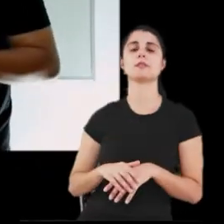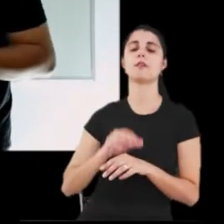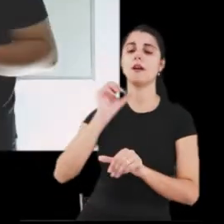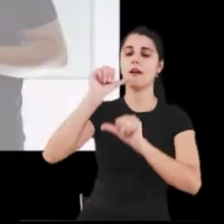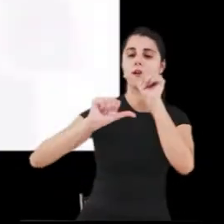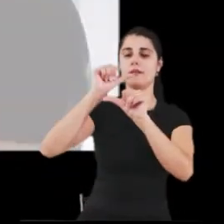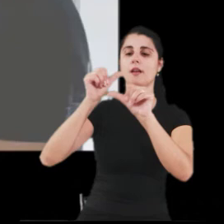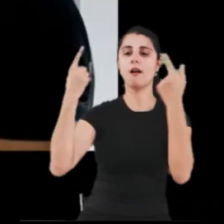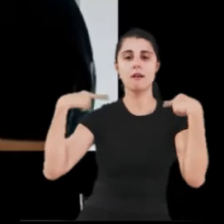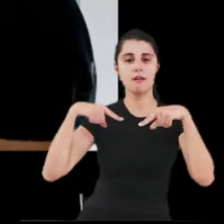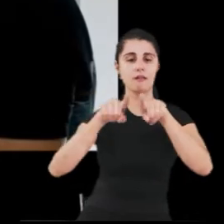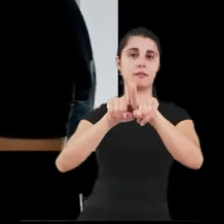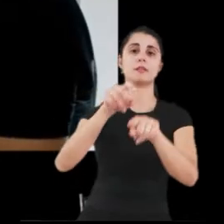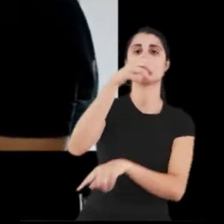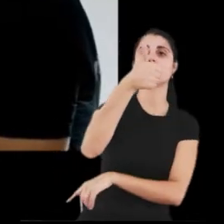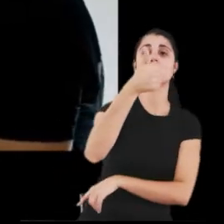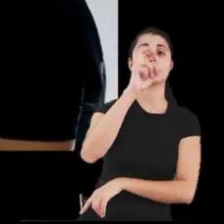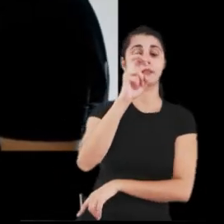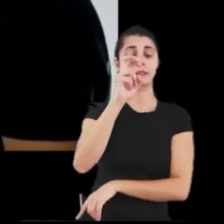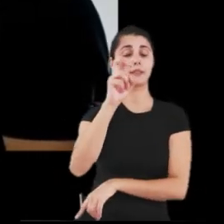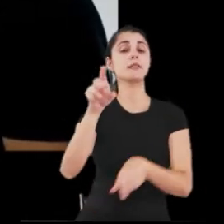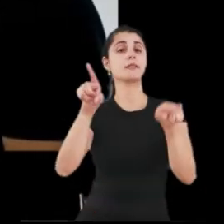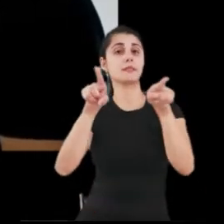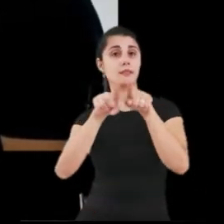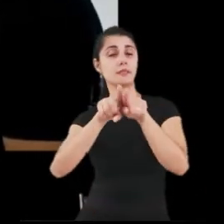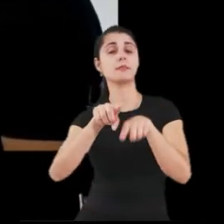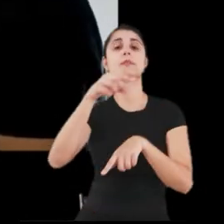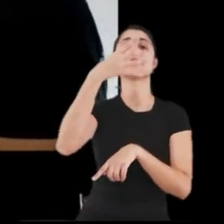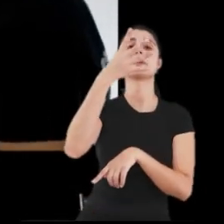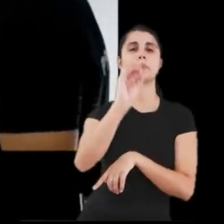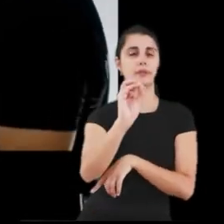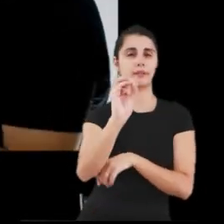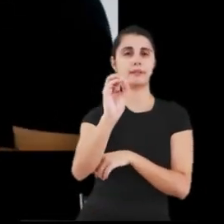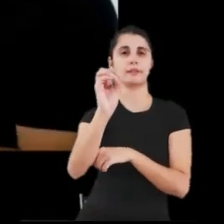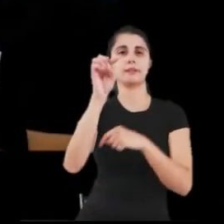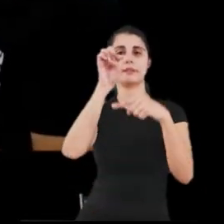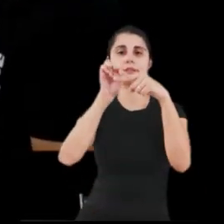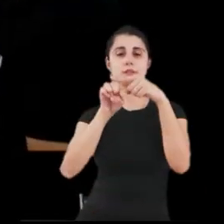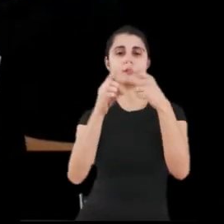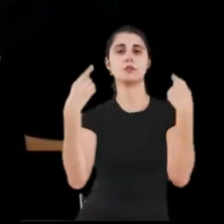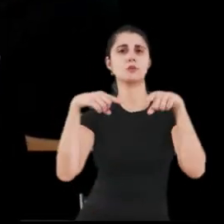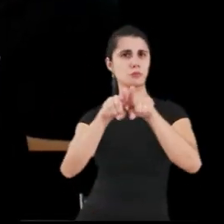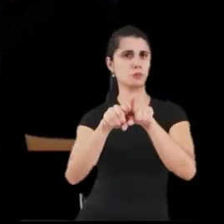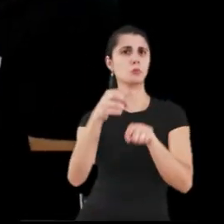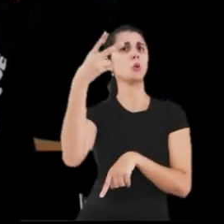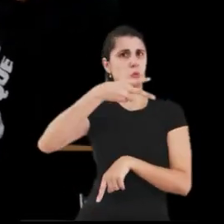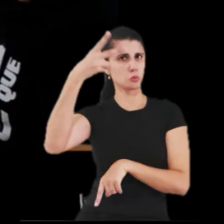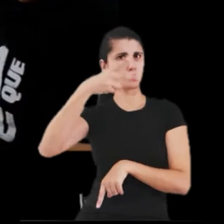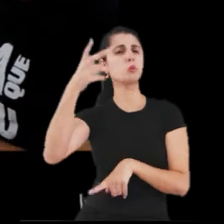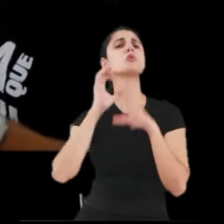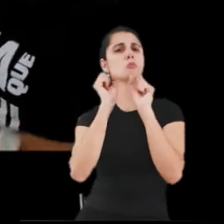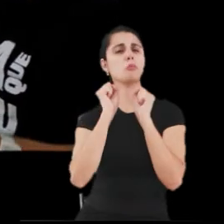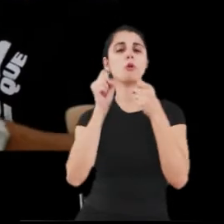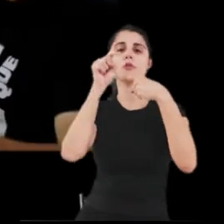decomposição simultânea. 15 e 40. Dá por 2. Não se